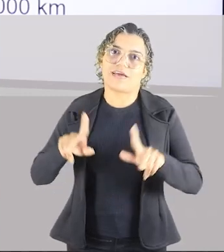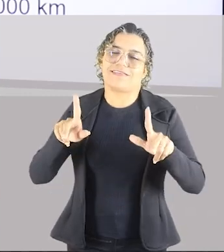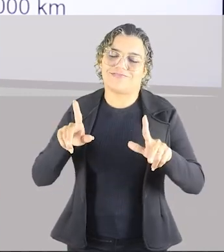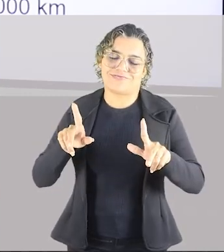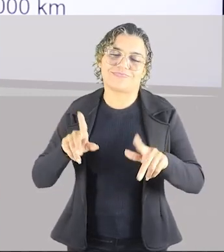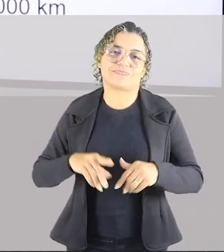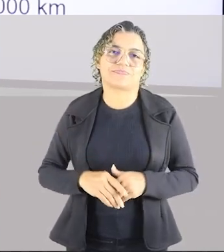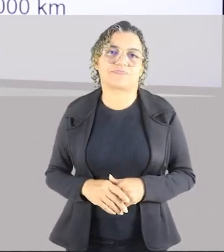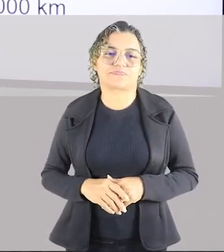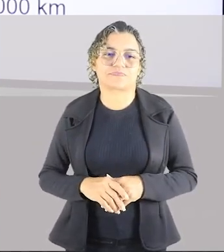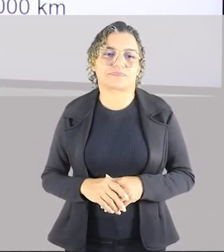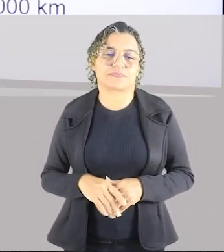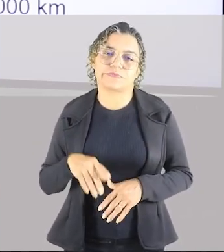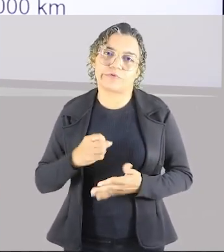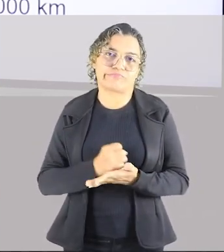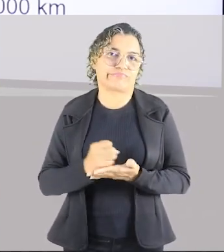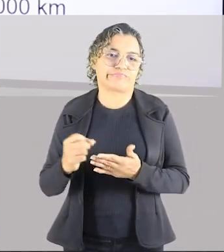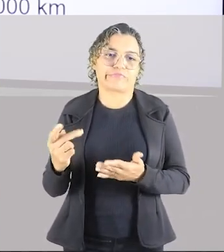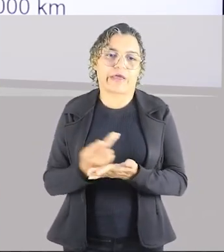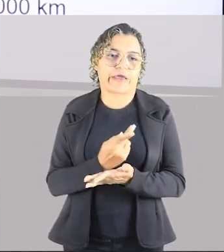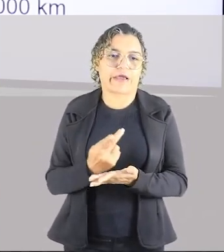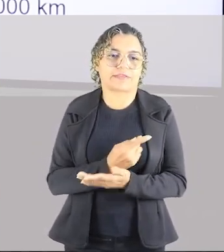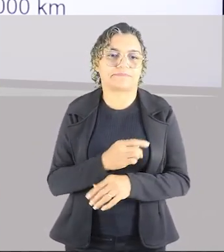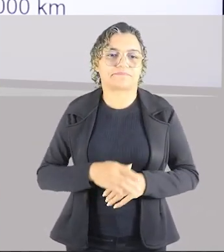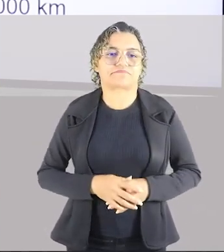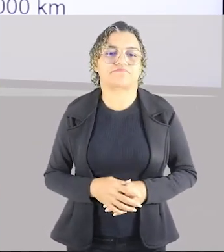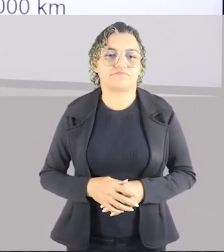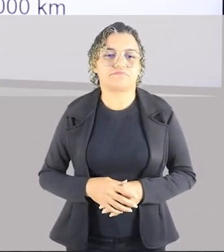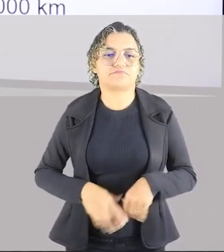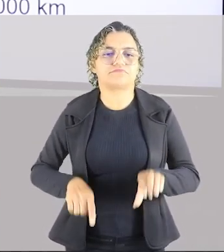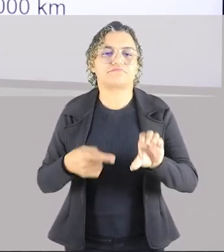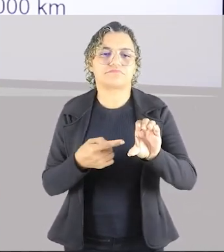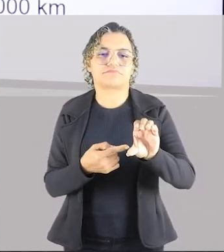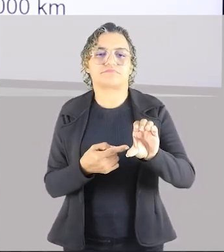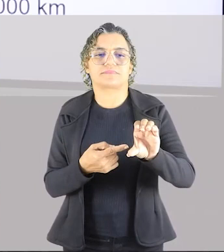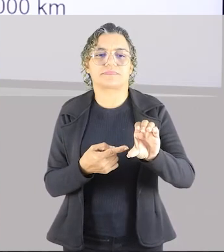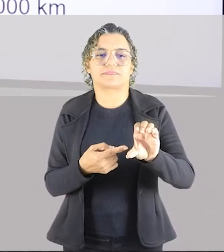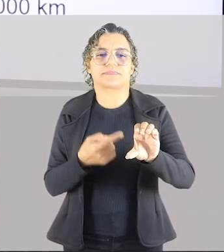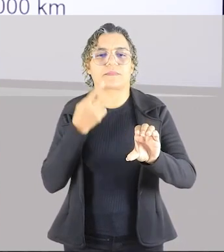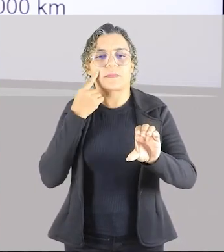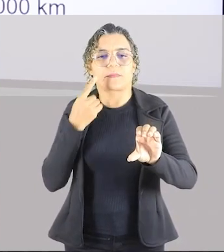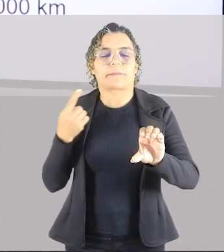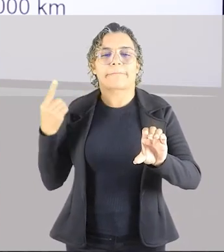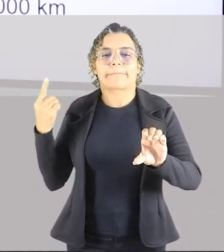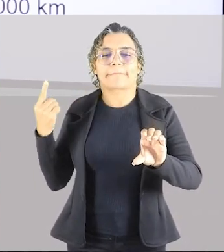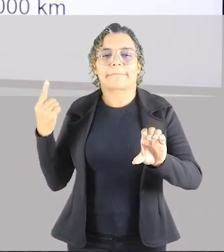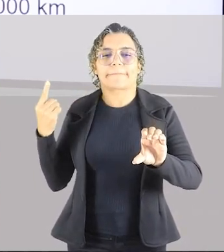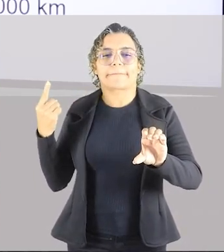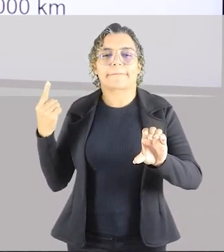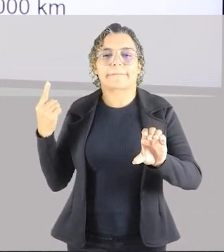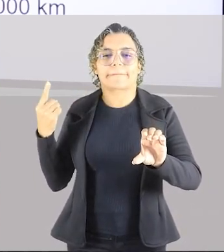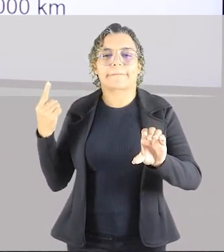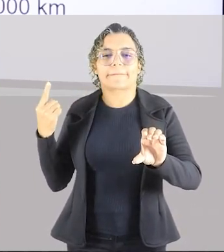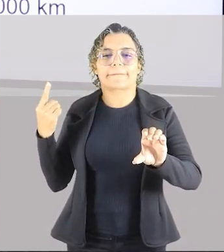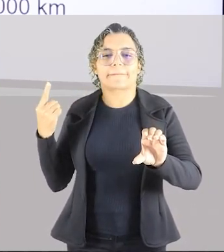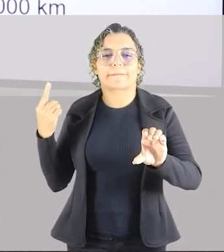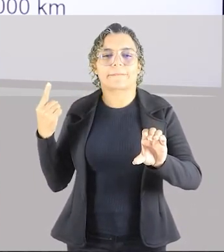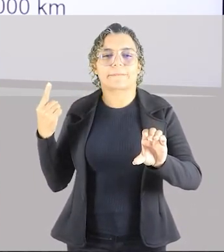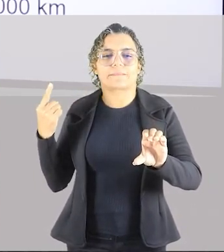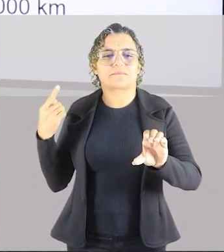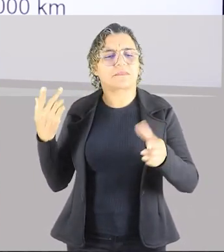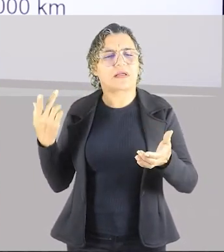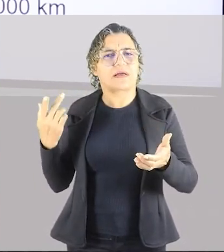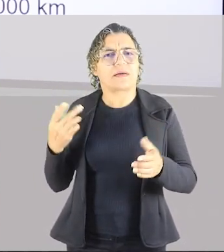diferentes. Letra B já foi. Letra C, a escala B contém erros, pois deveria estar em centímetros?